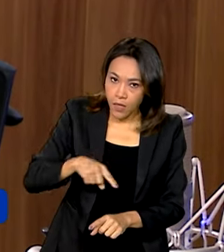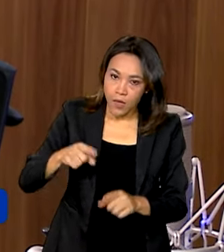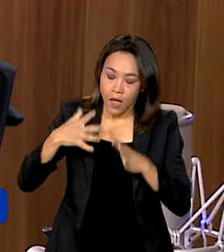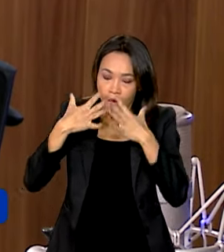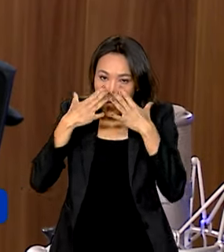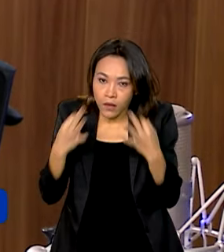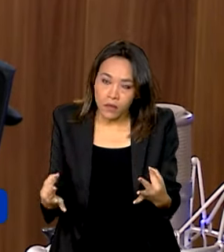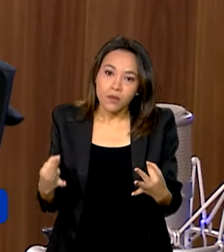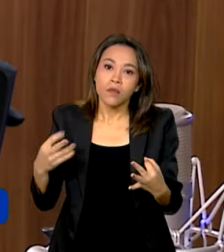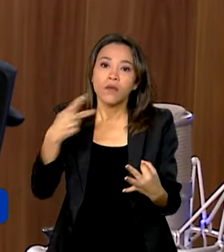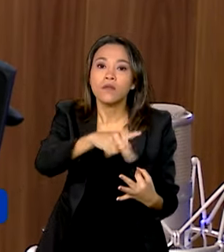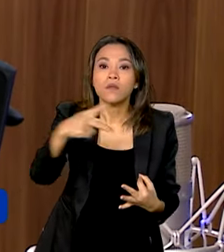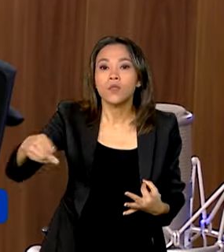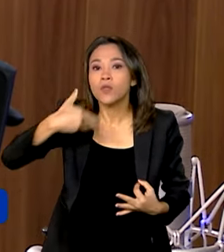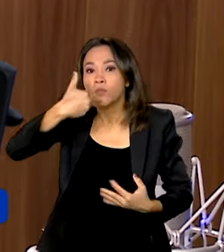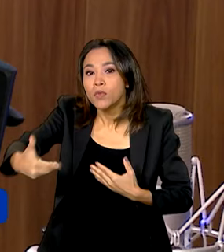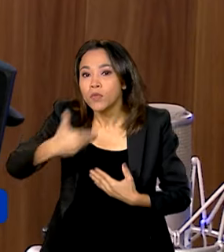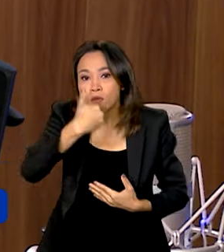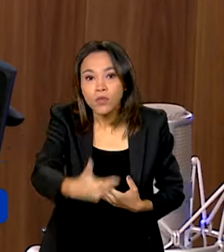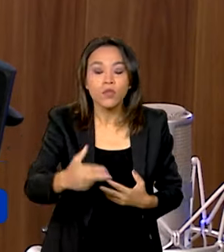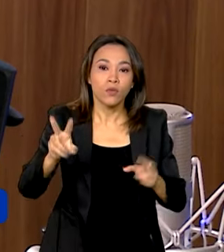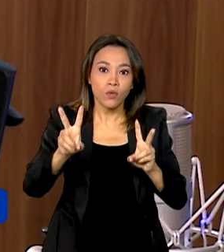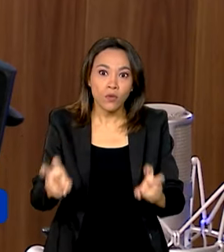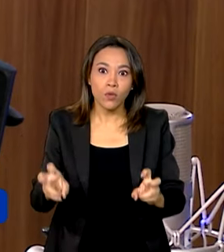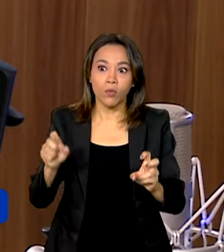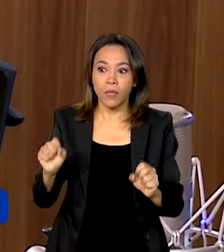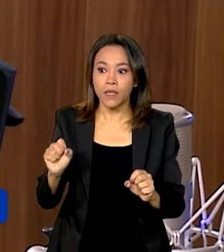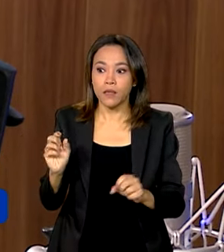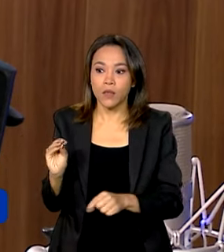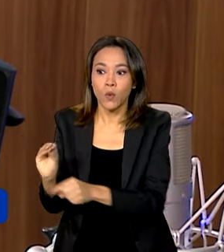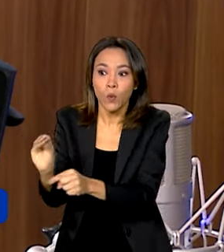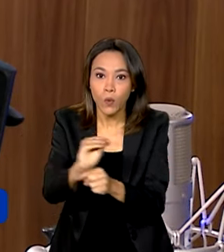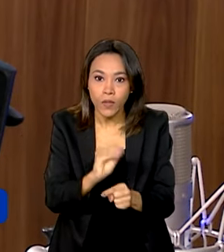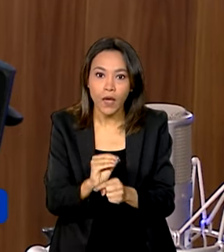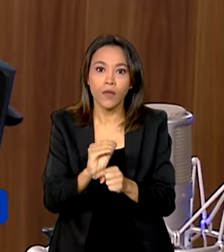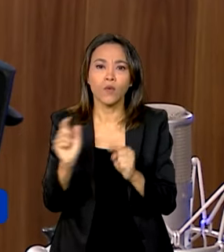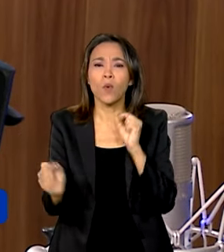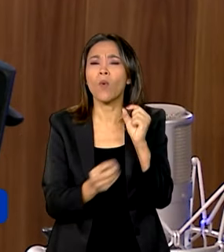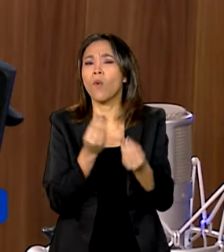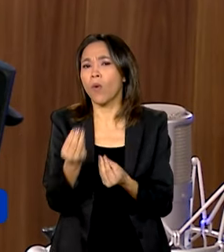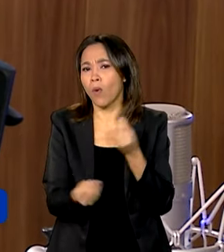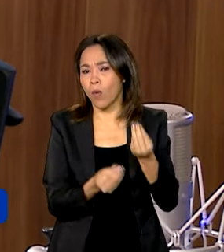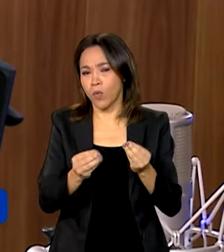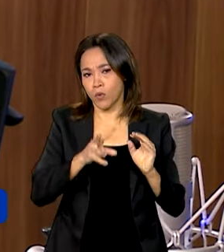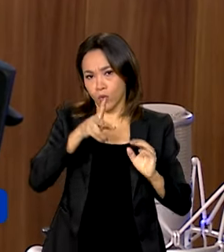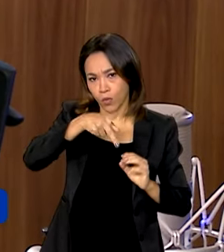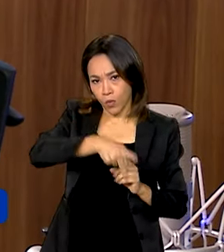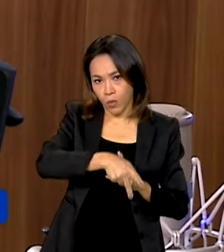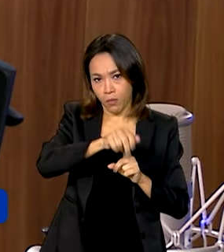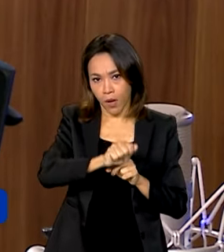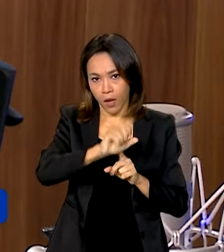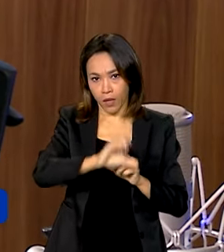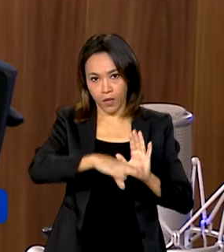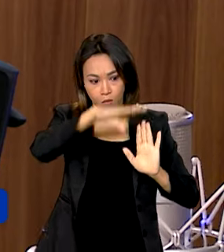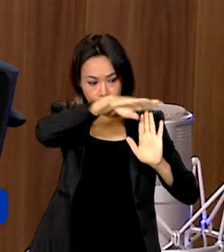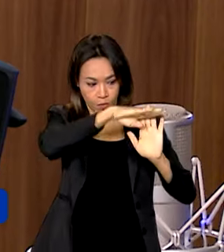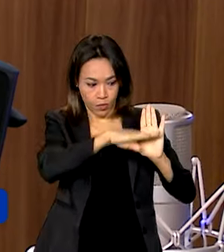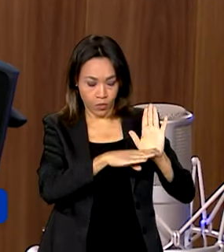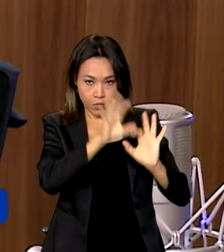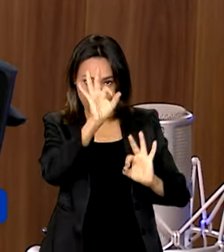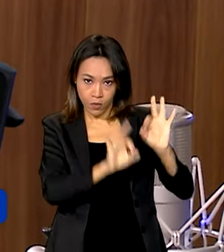para essa questão de prevenção como os municípios no pack seleções o pack seleções ainda está